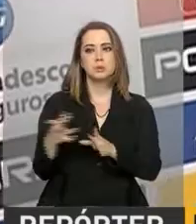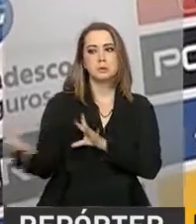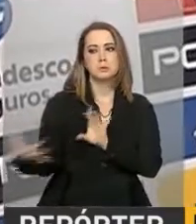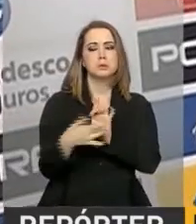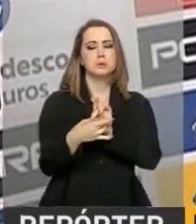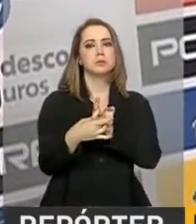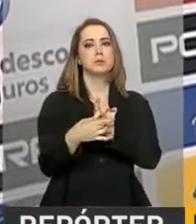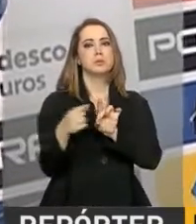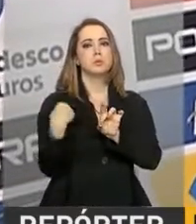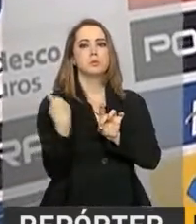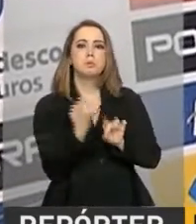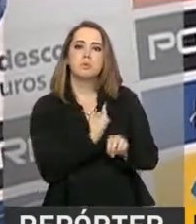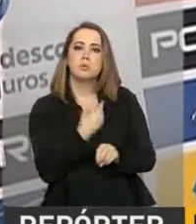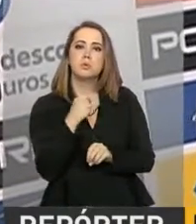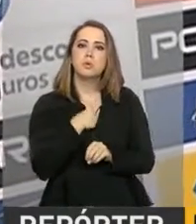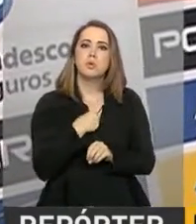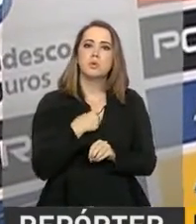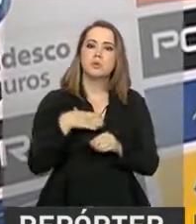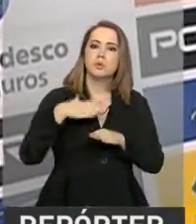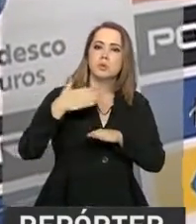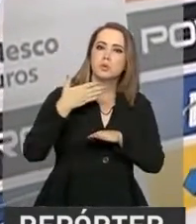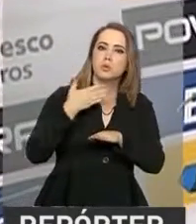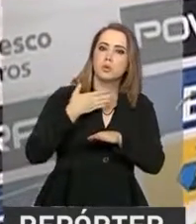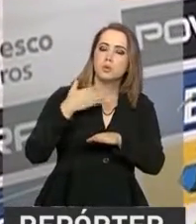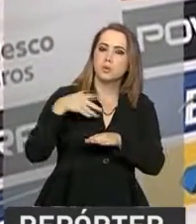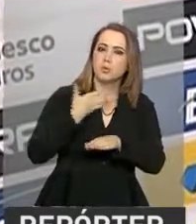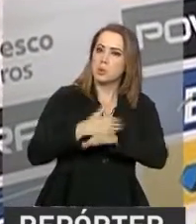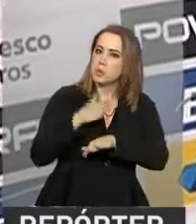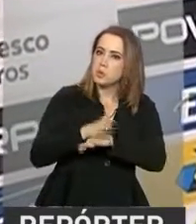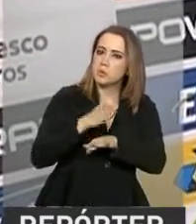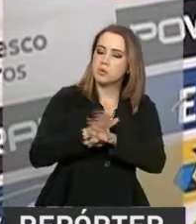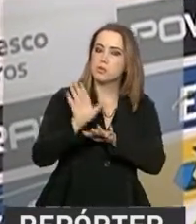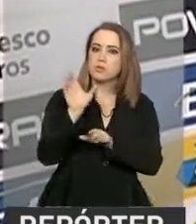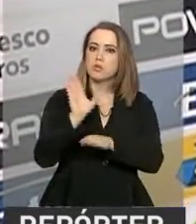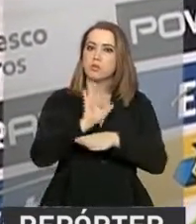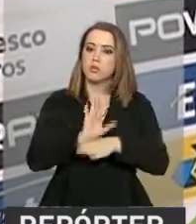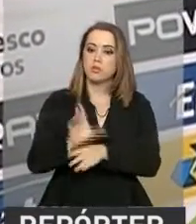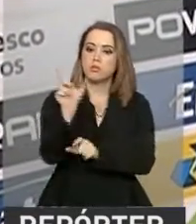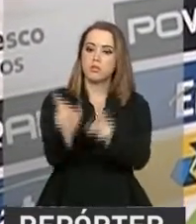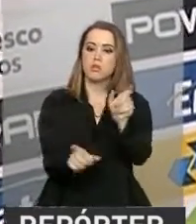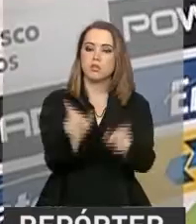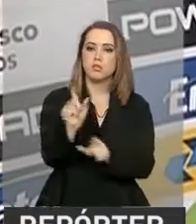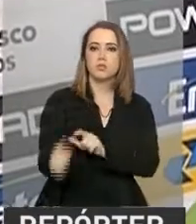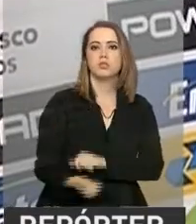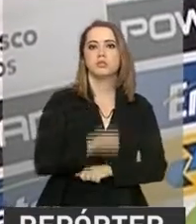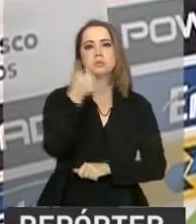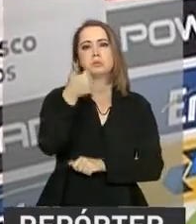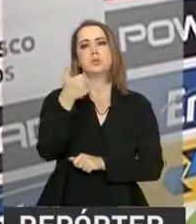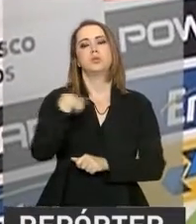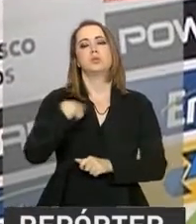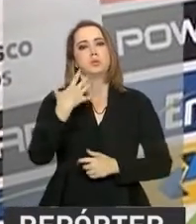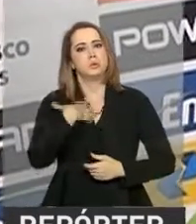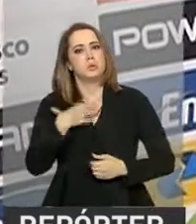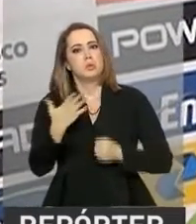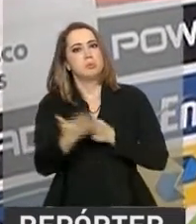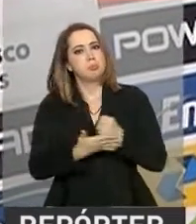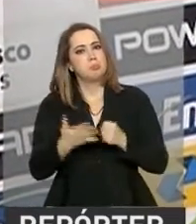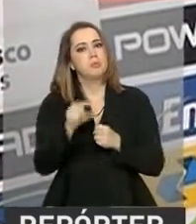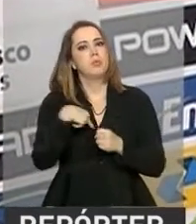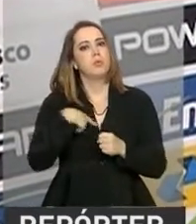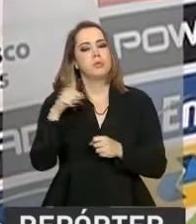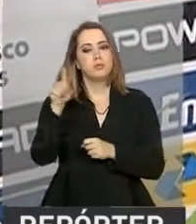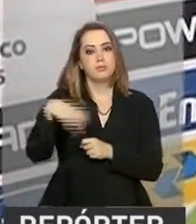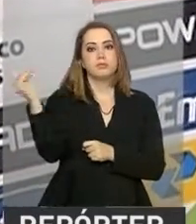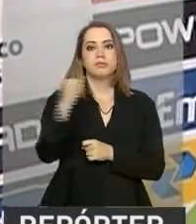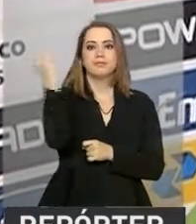né, os meus profissionais que trabalham comigo. Eu consegui ter um pouquinho mais de estrutura do que eu tinha antes e eu acho que isso foi fundamental